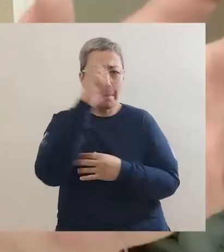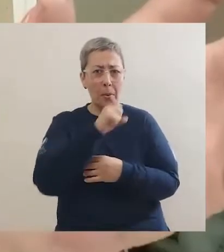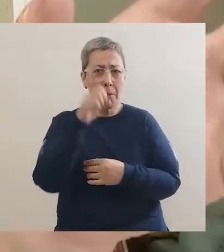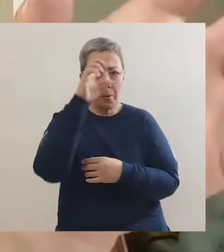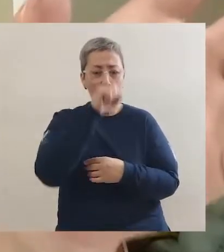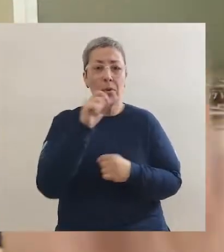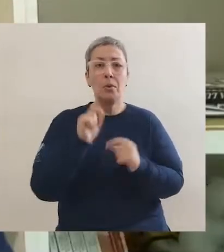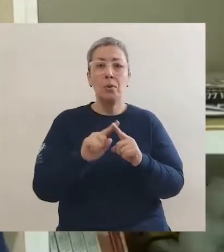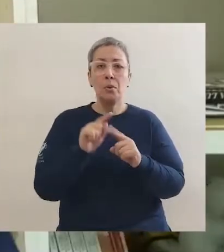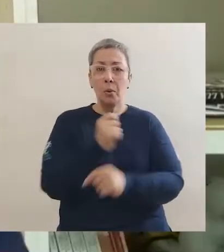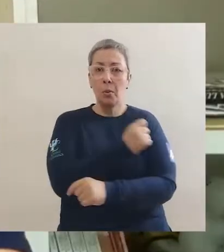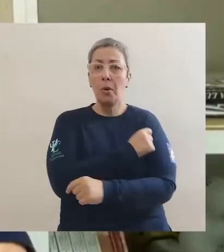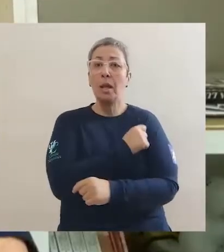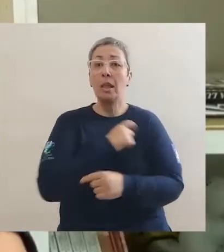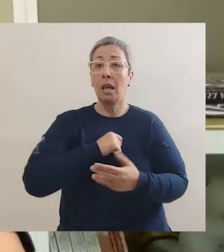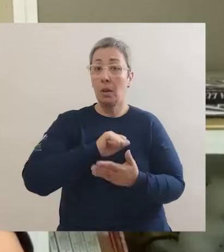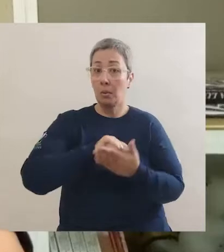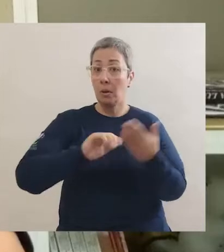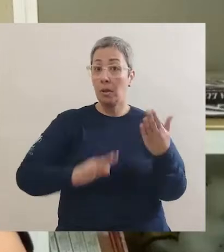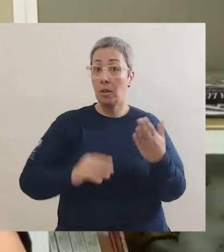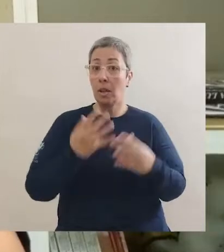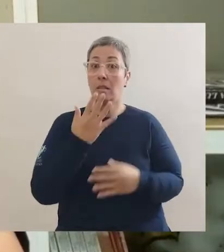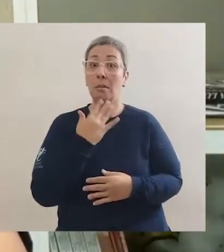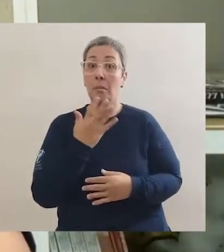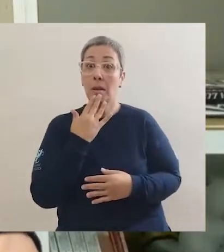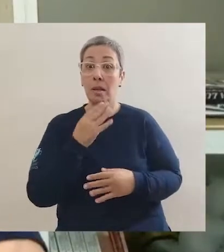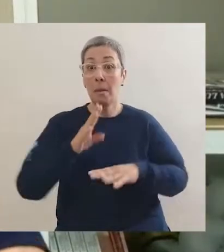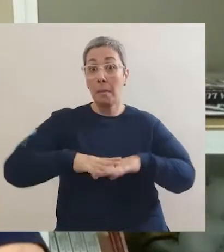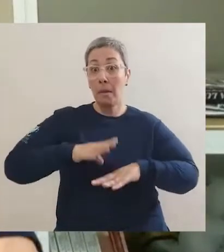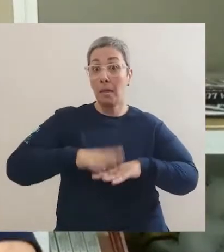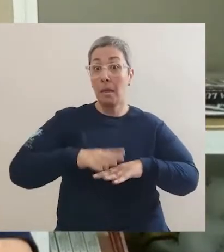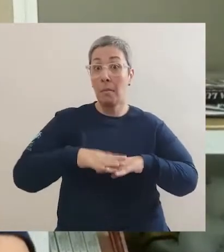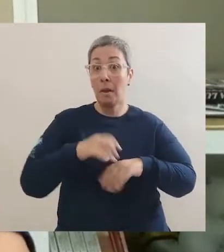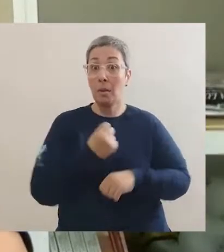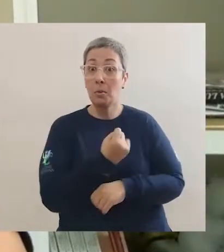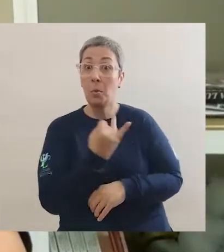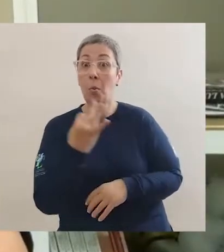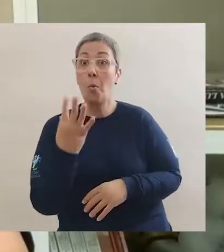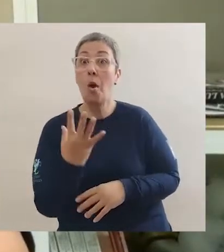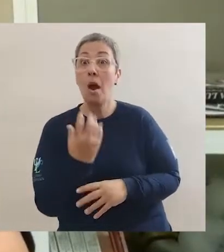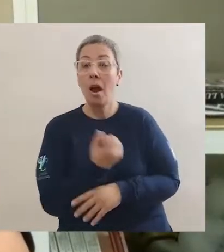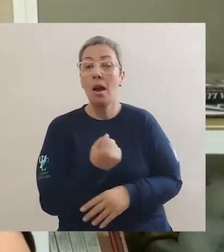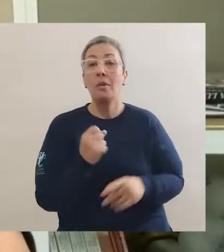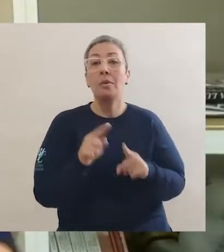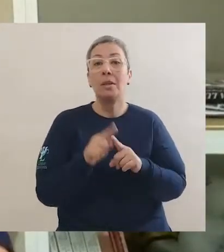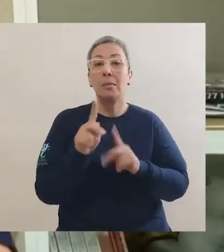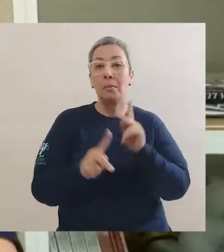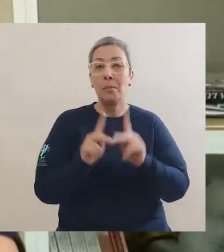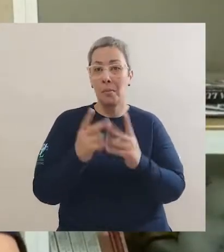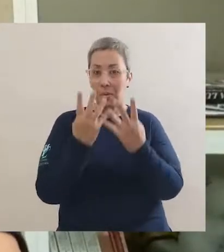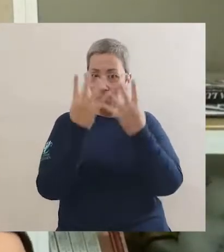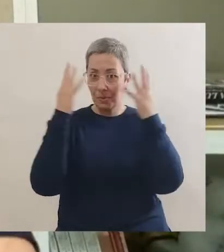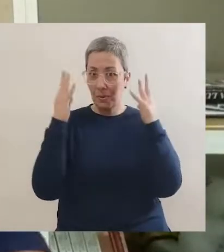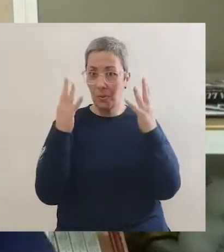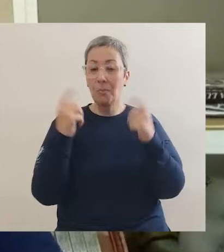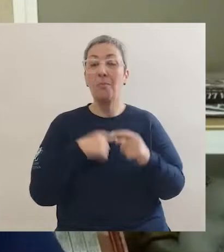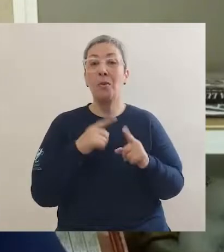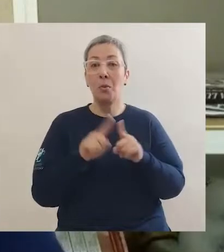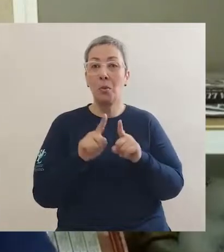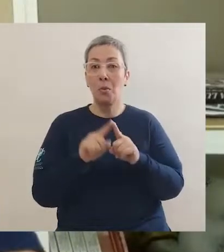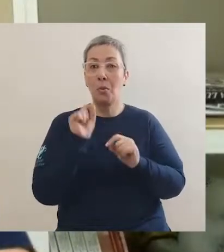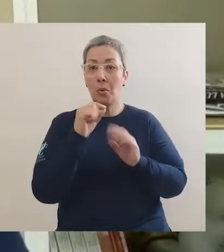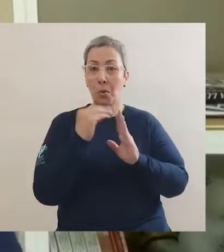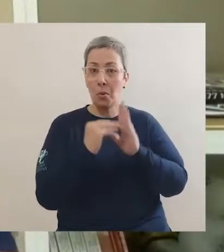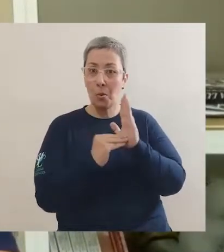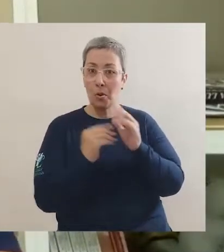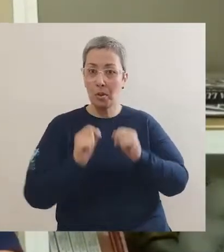comunidades isoladas, outras estabelecidas em áreas demarcadas e outras nas cidades. A